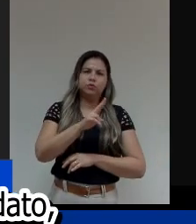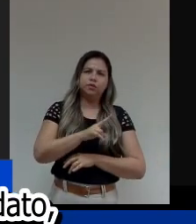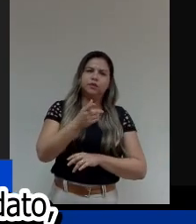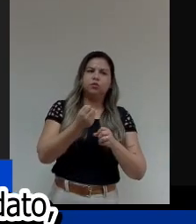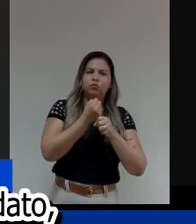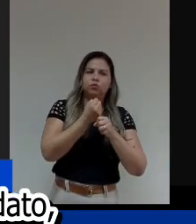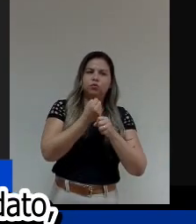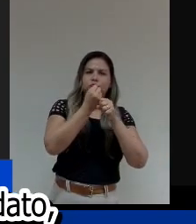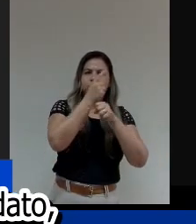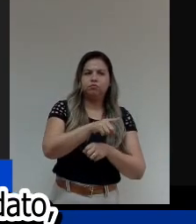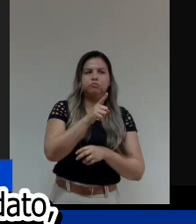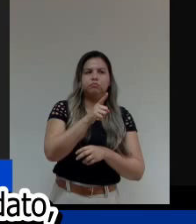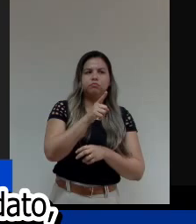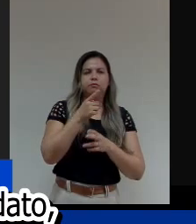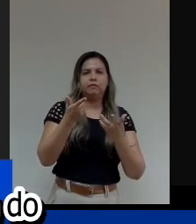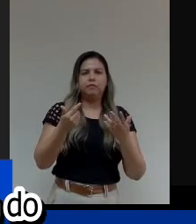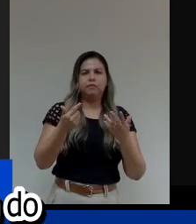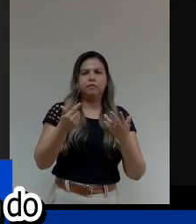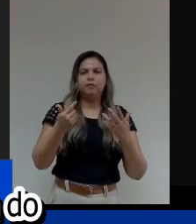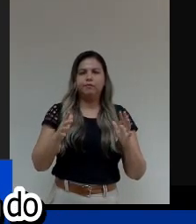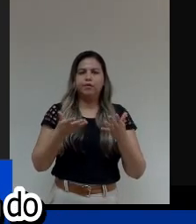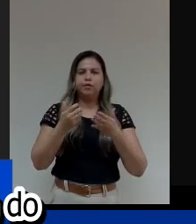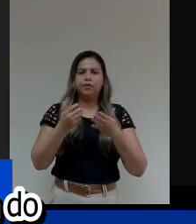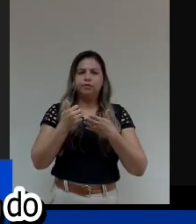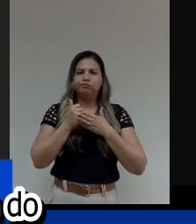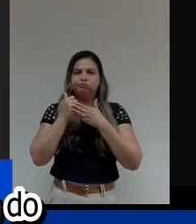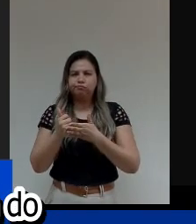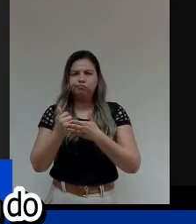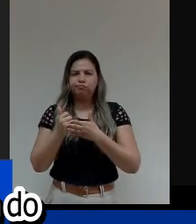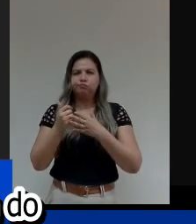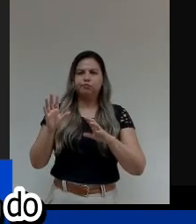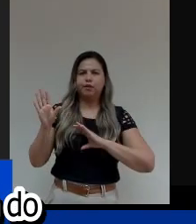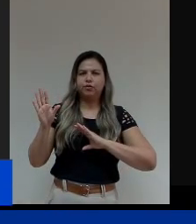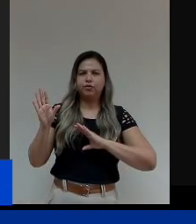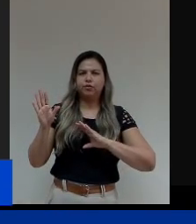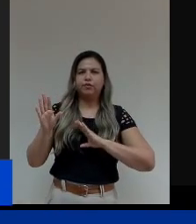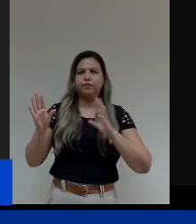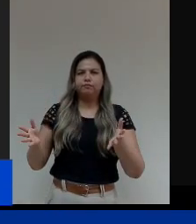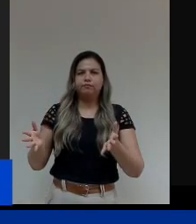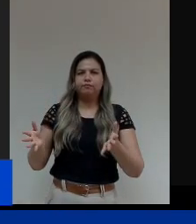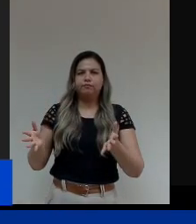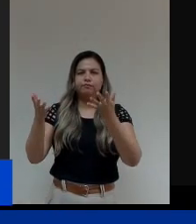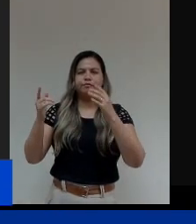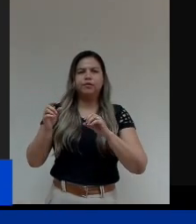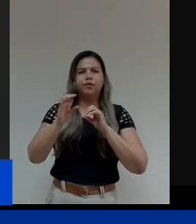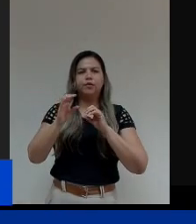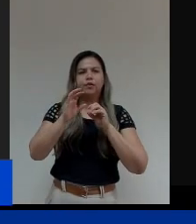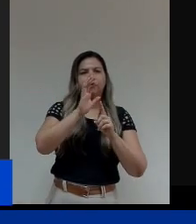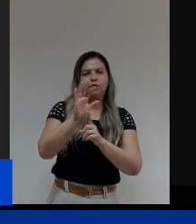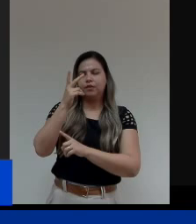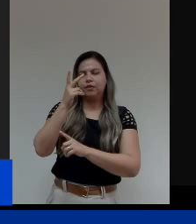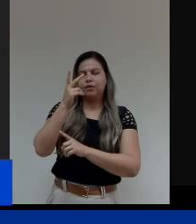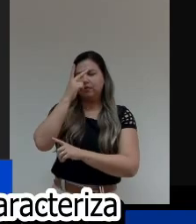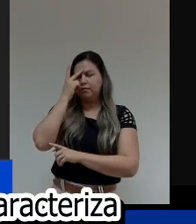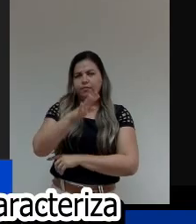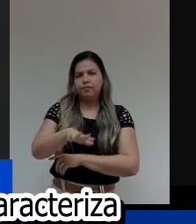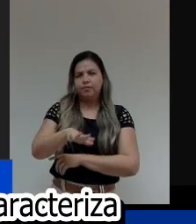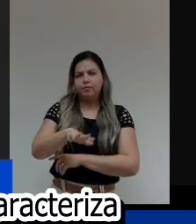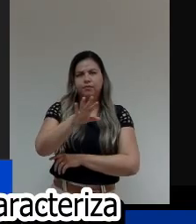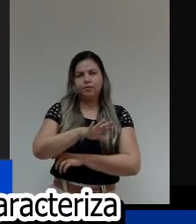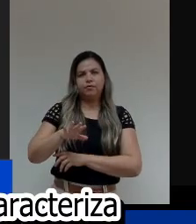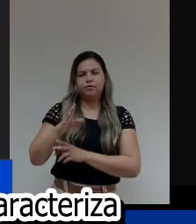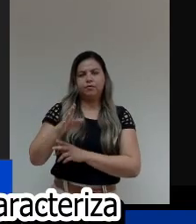promover a imagem do candidato, uma obra pública, para promover a imagem do candidato e influenciar o eleitorado. O